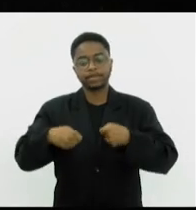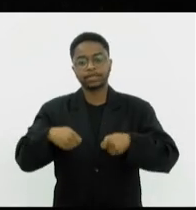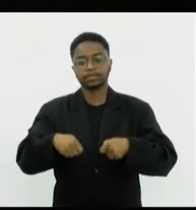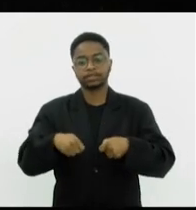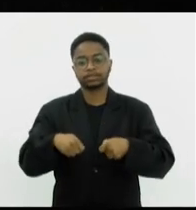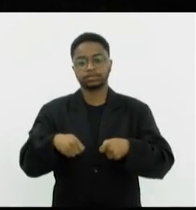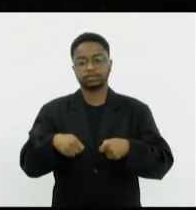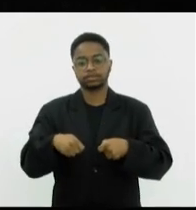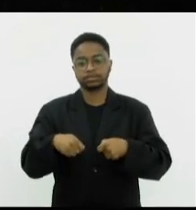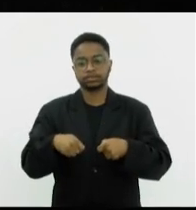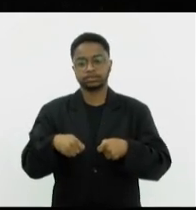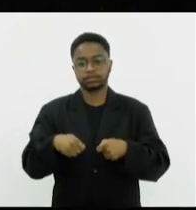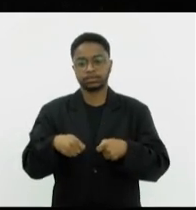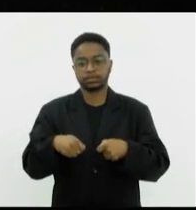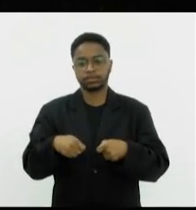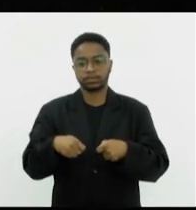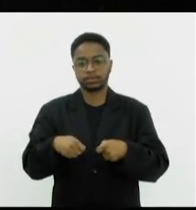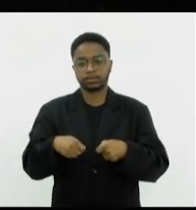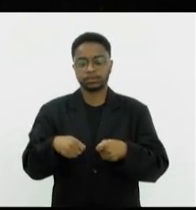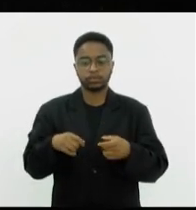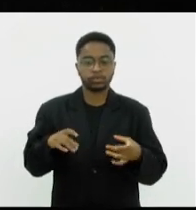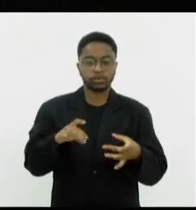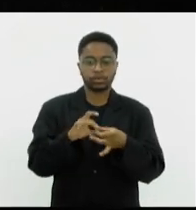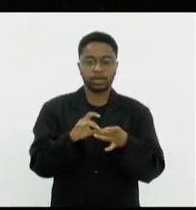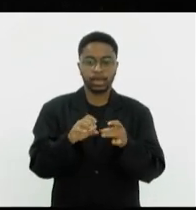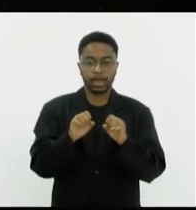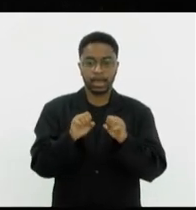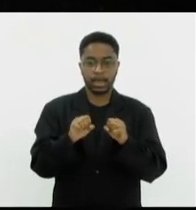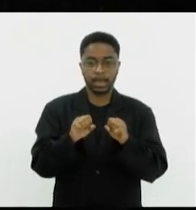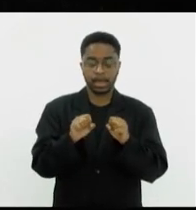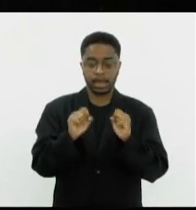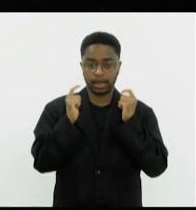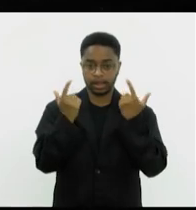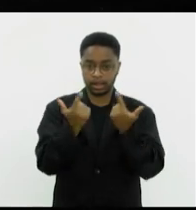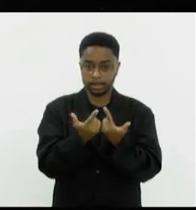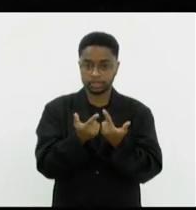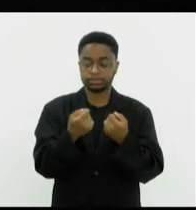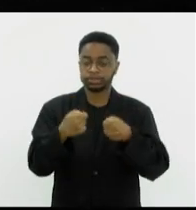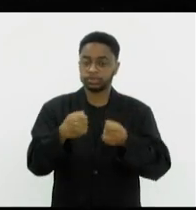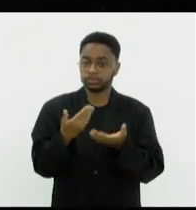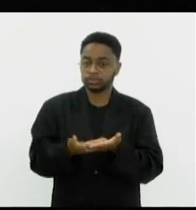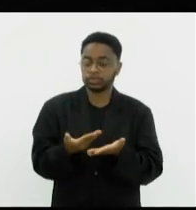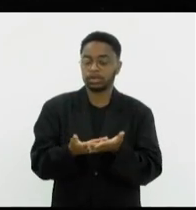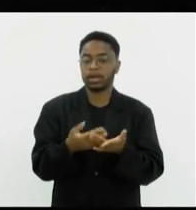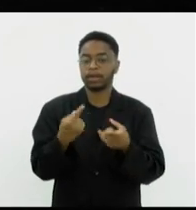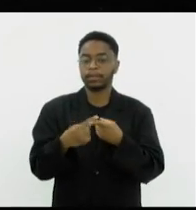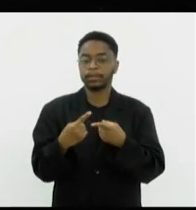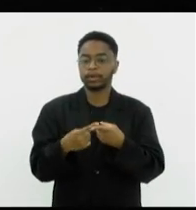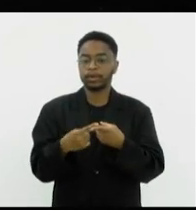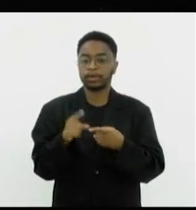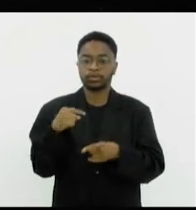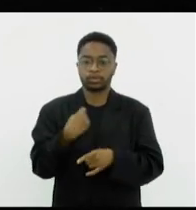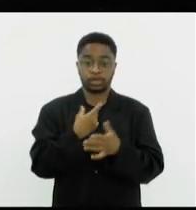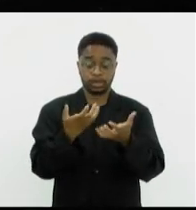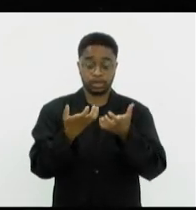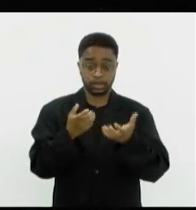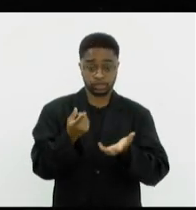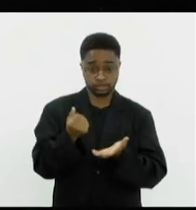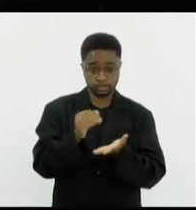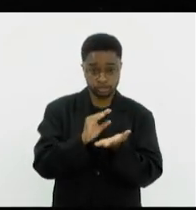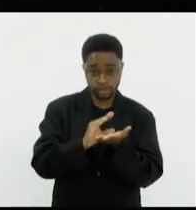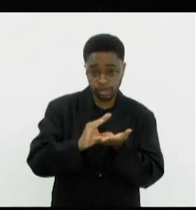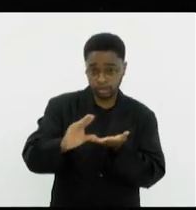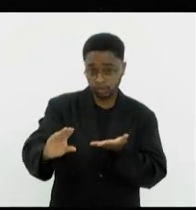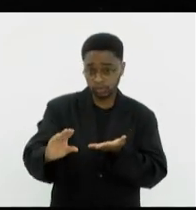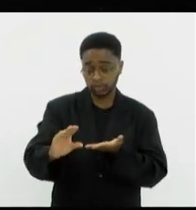fazer, não é, por parte da Assembleia Legislativa, o nosso dever de casa. A gente quer que esses recursos venham